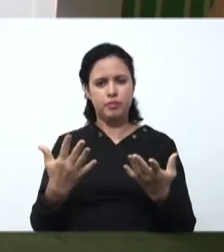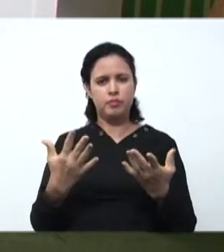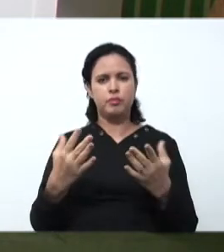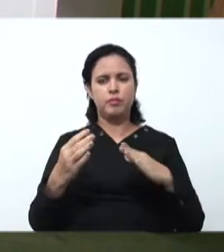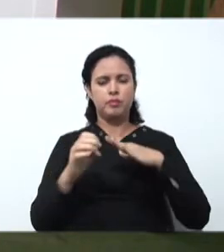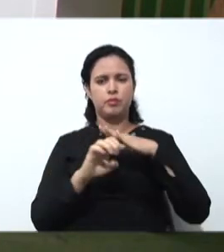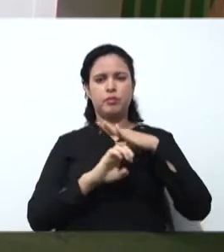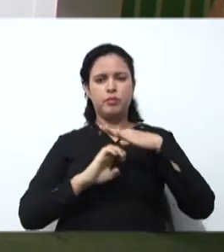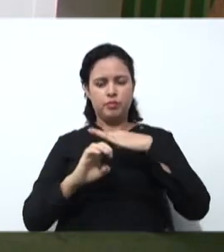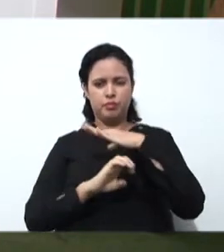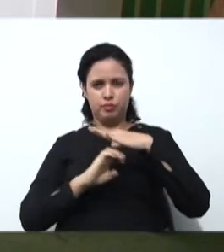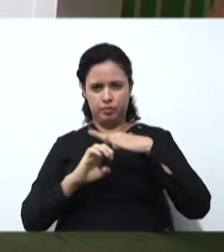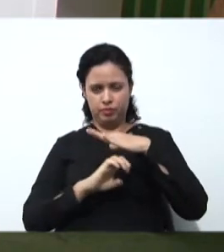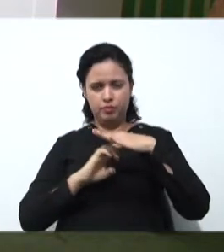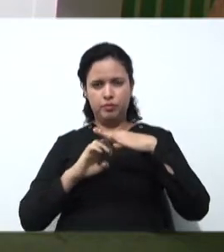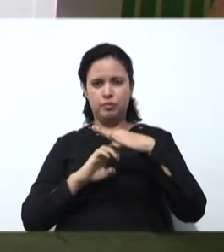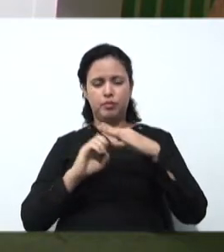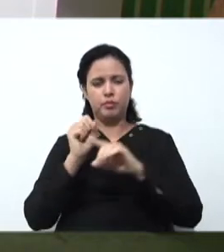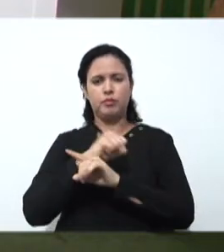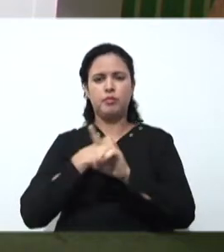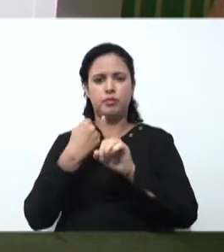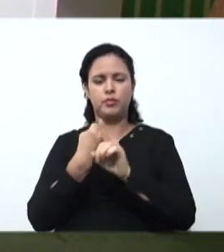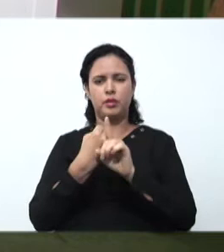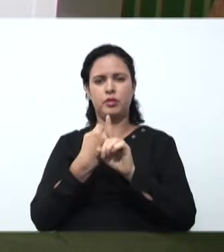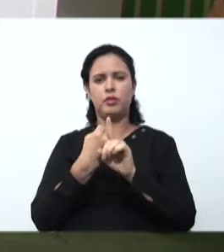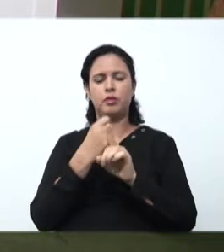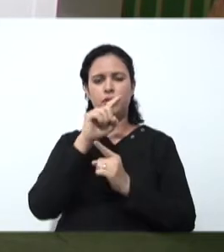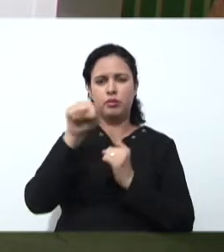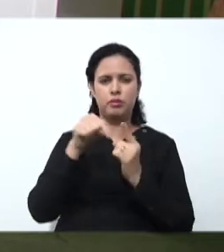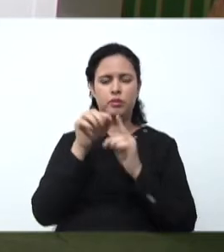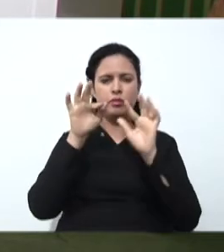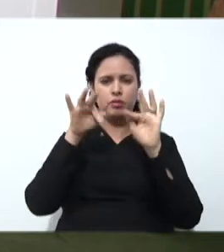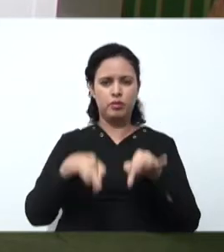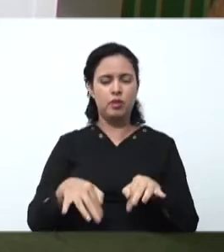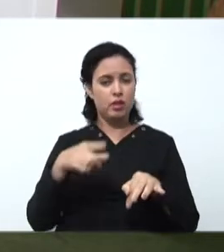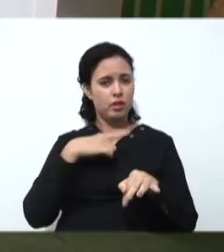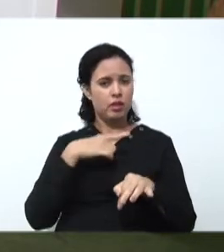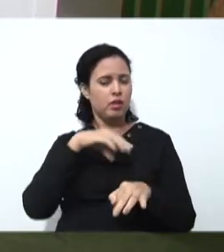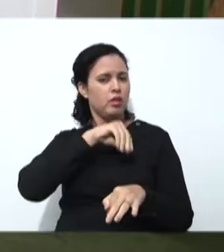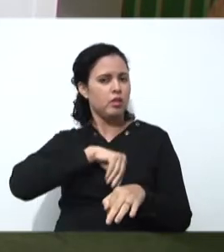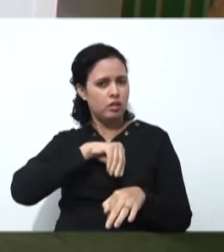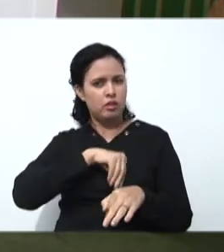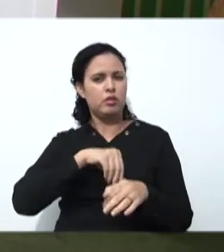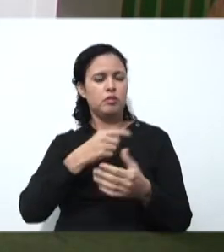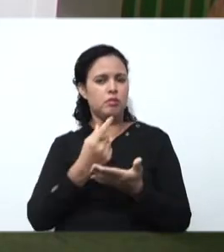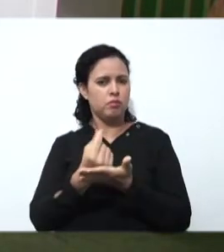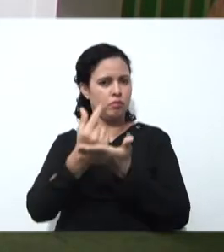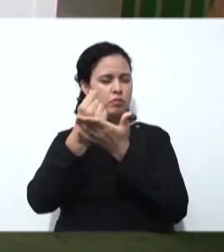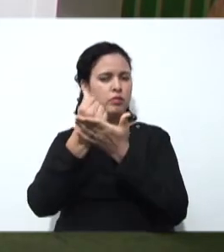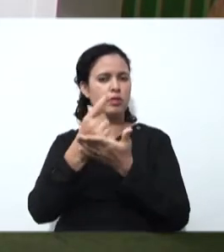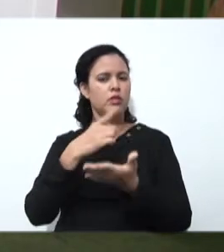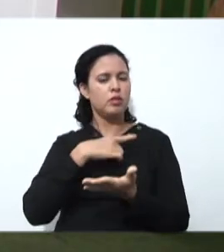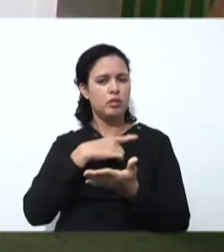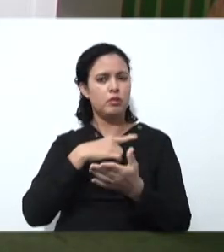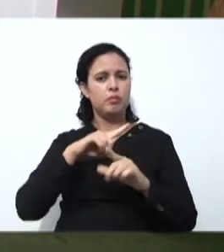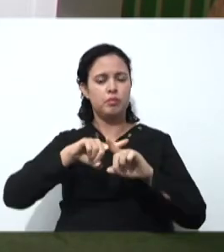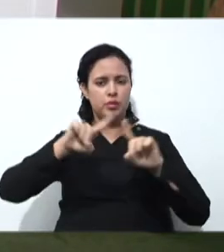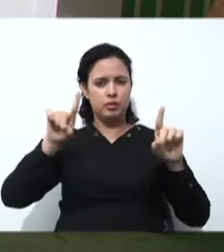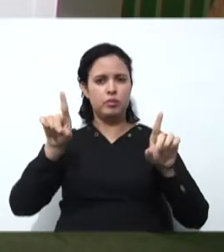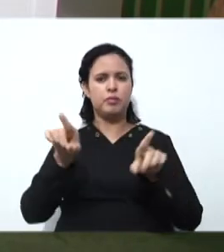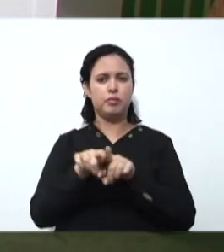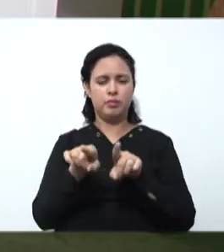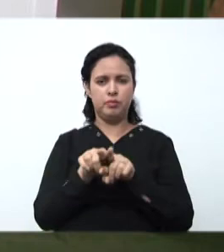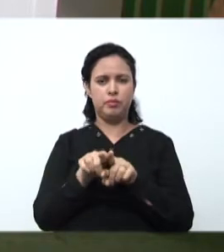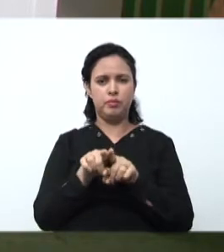desse objetivo fim também. Tem a lucratividade, tem a questão da renda econômica depois, mas a gente tem um ganho